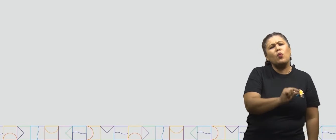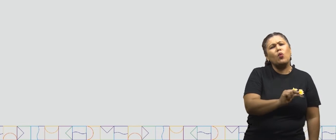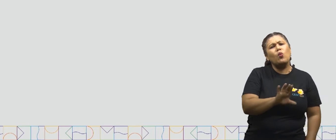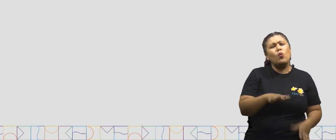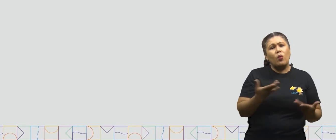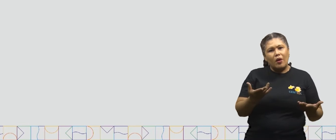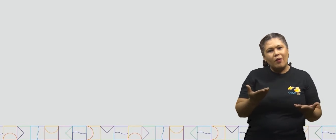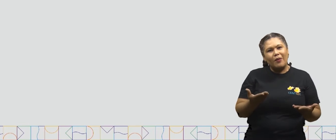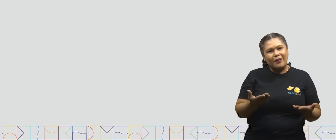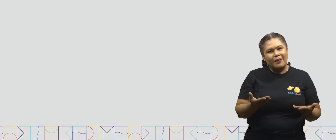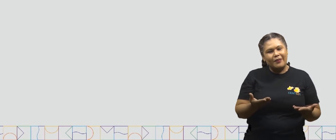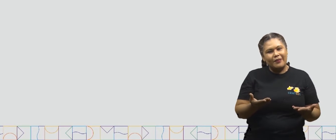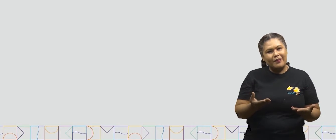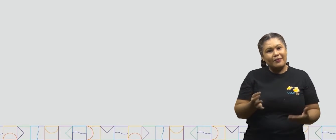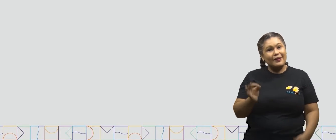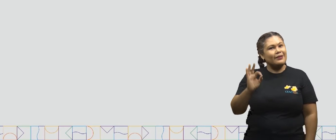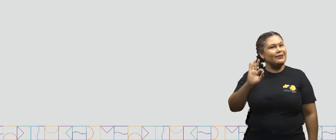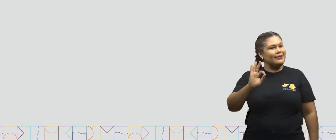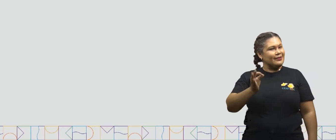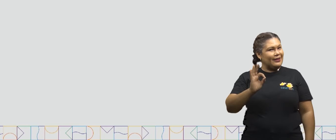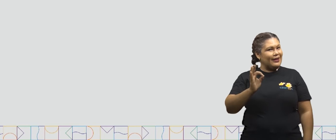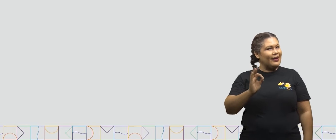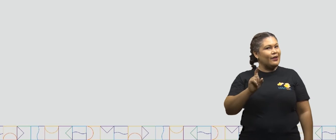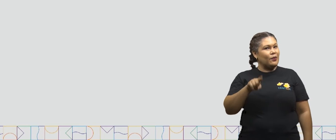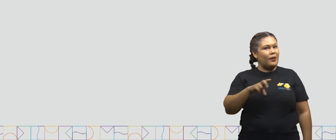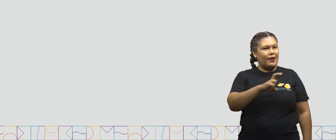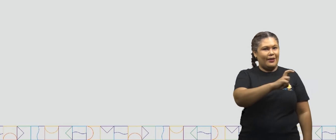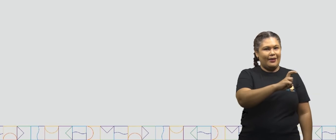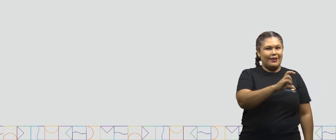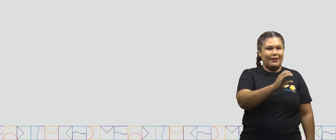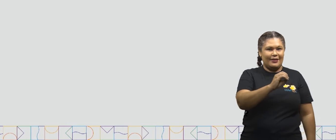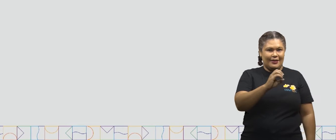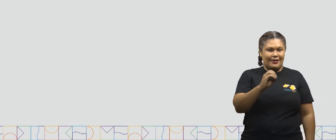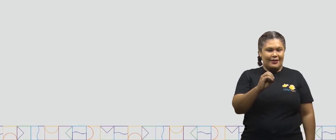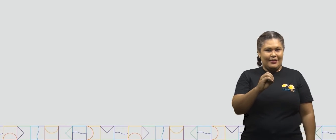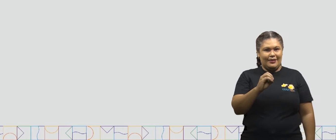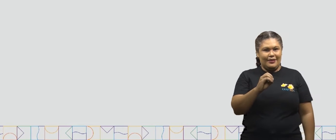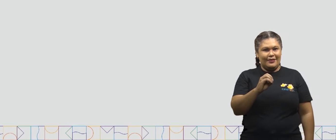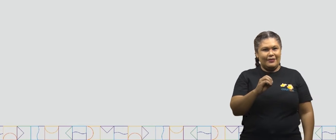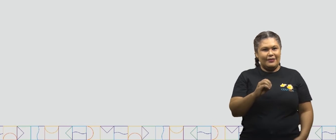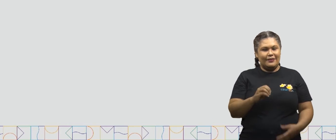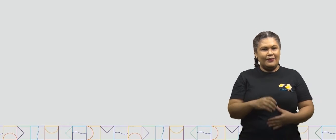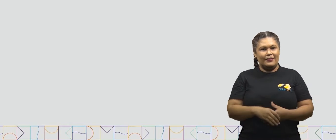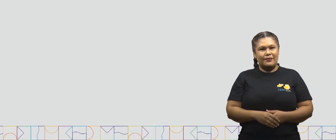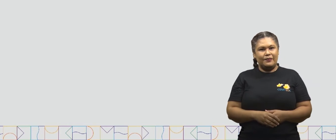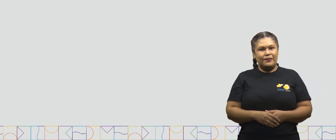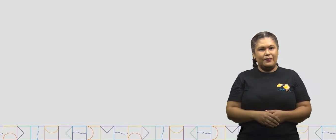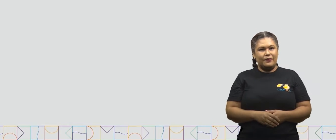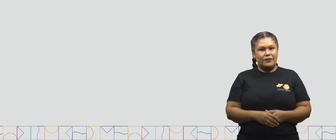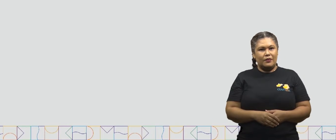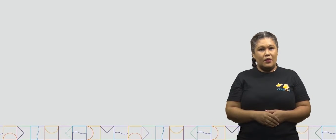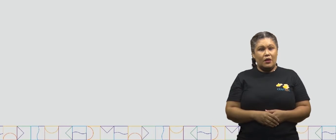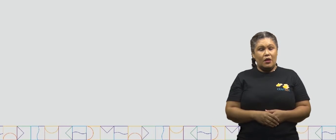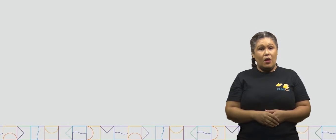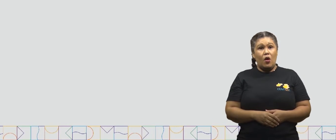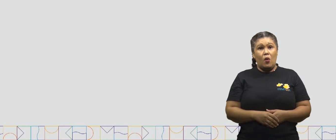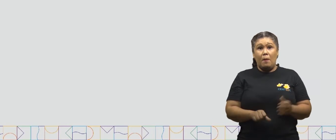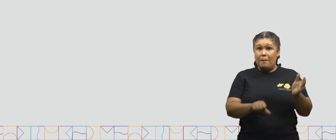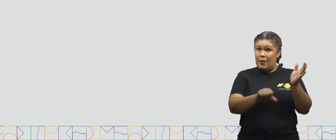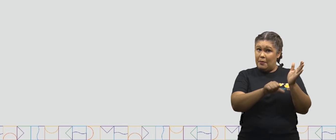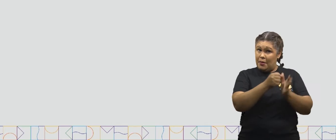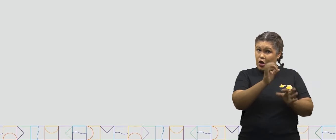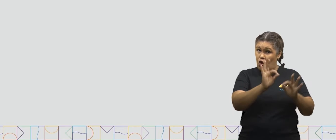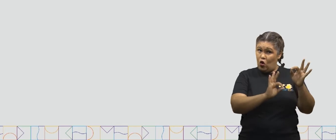foi? Sim, isso mesmo, foi o número 500. Então, ele será